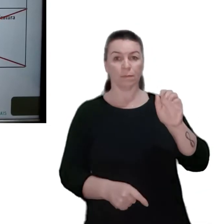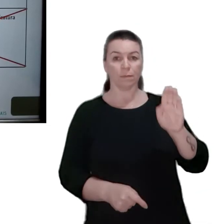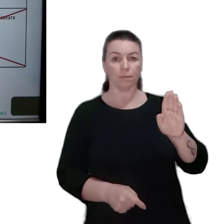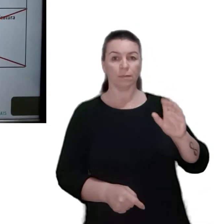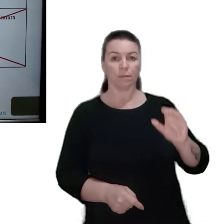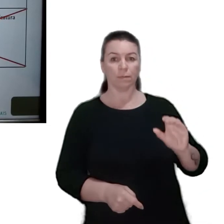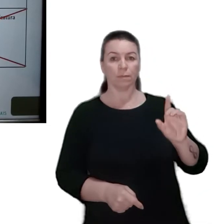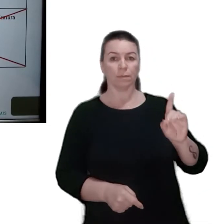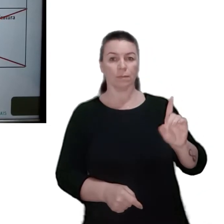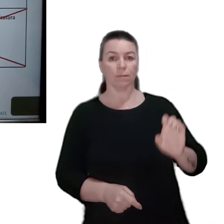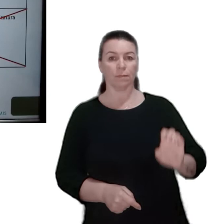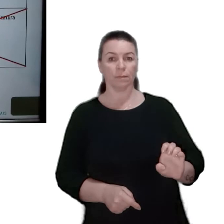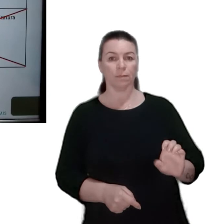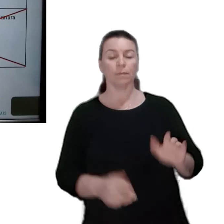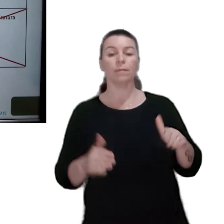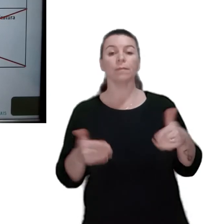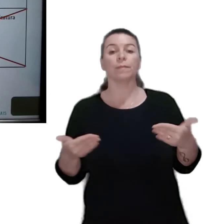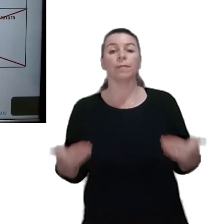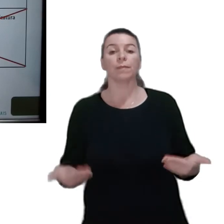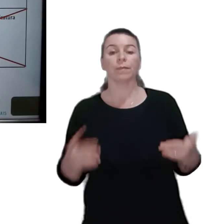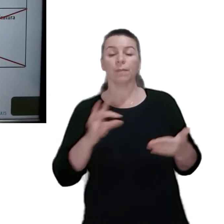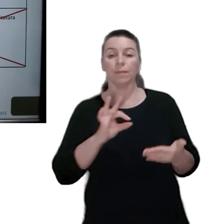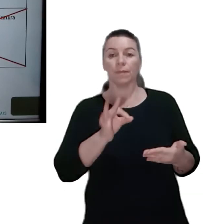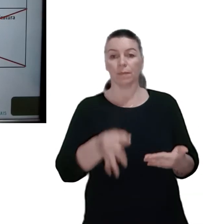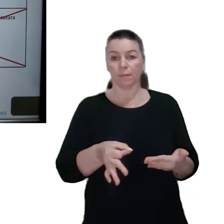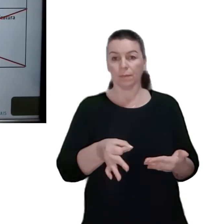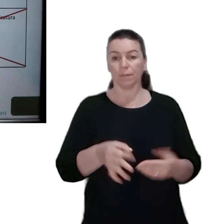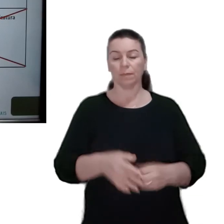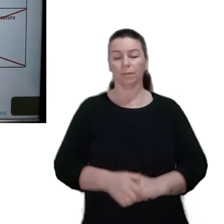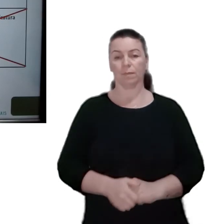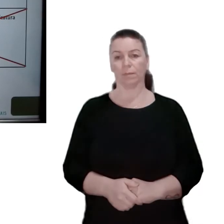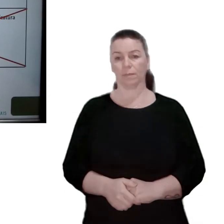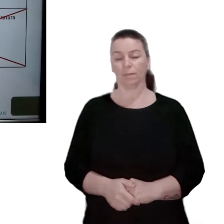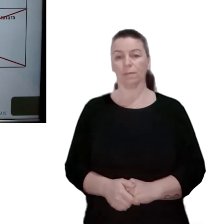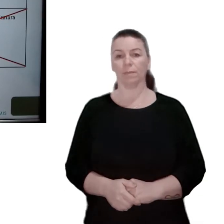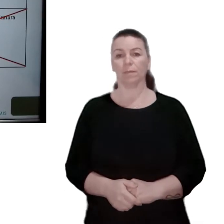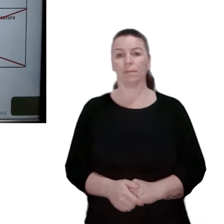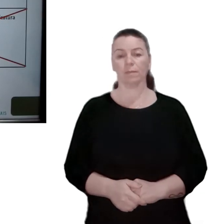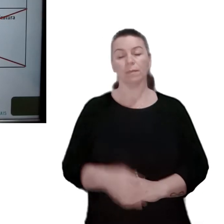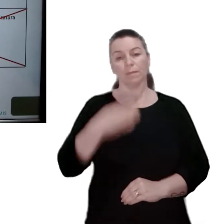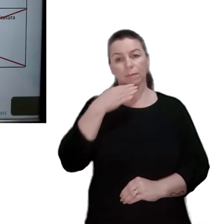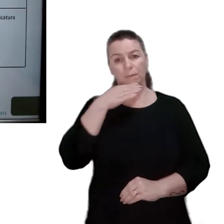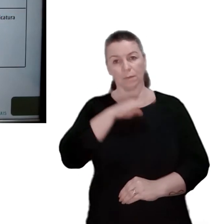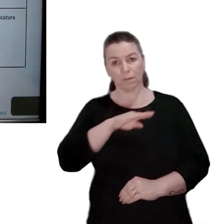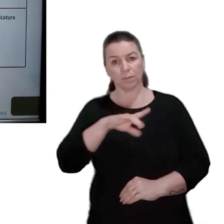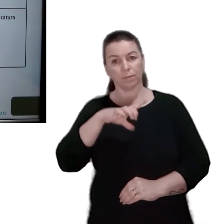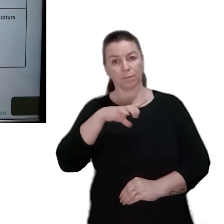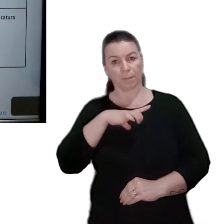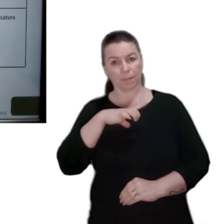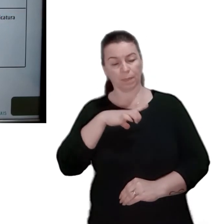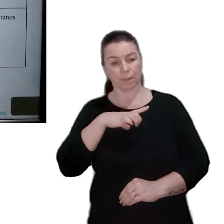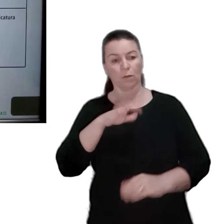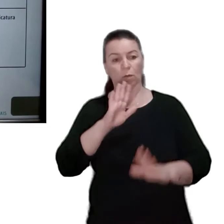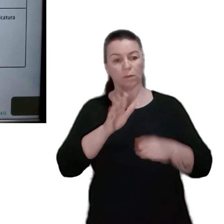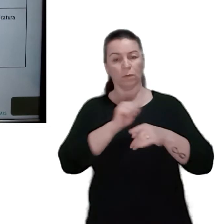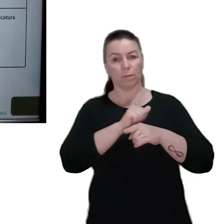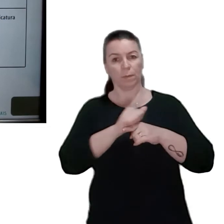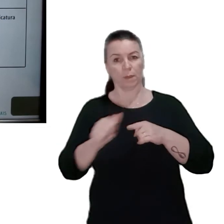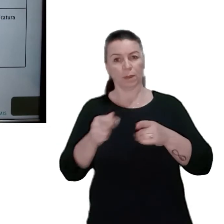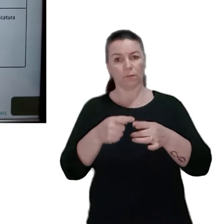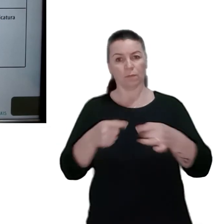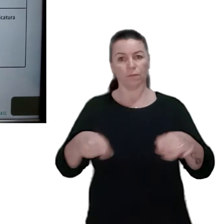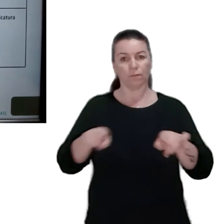e avaliar qual delas será verdadeira. Na verdade, apenas uma. Obviamente, vamos apagar aqui,